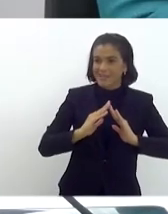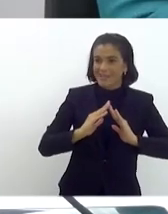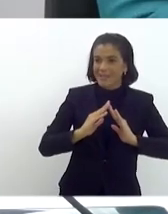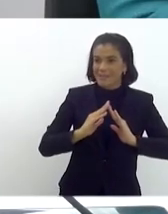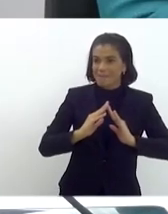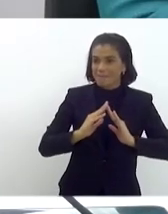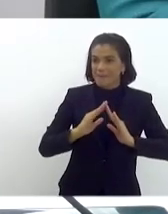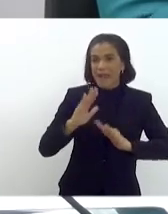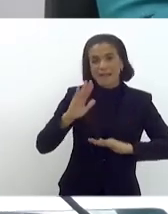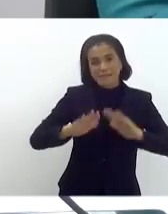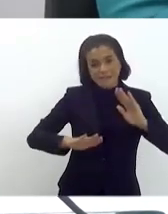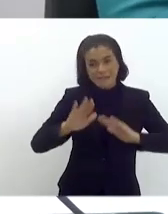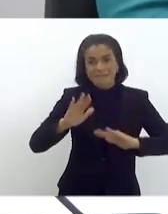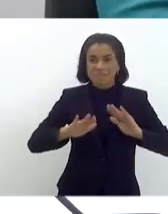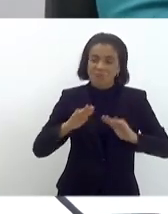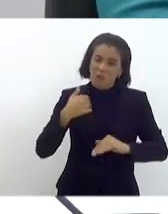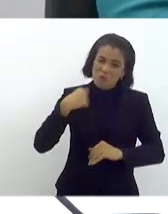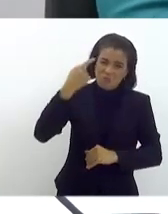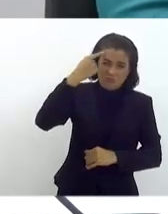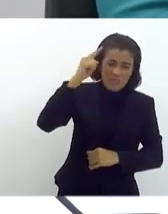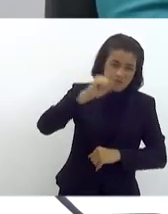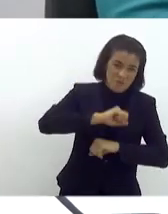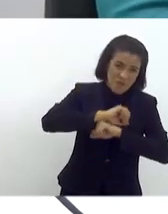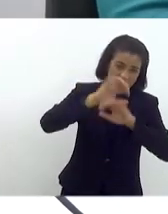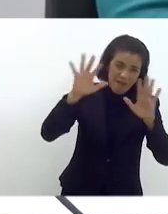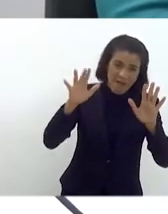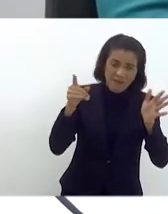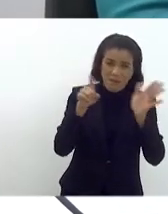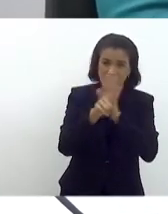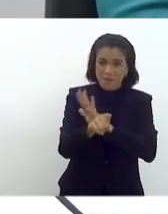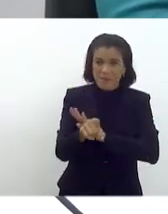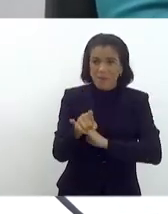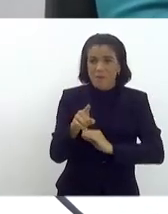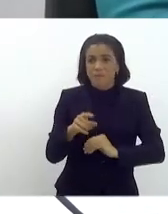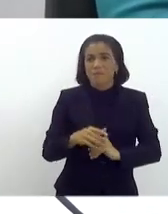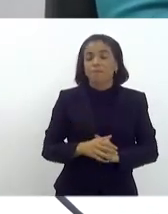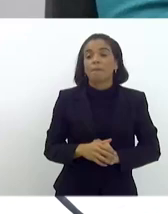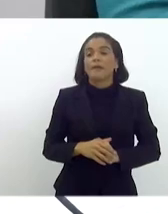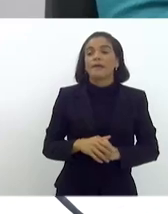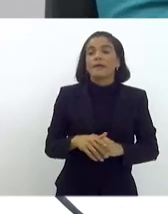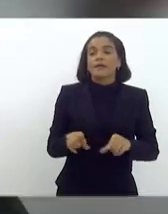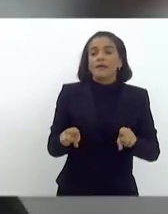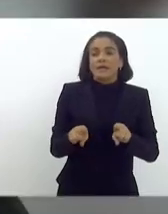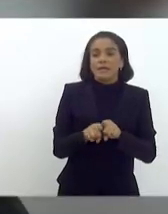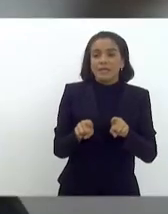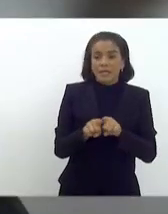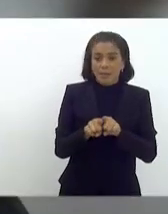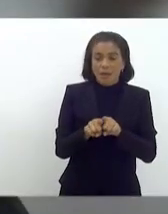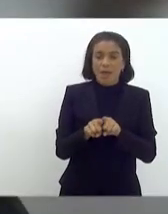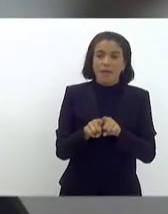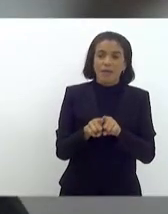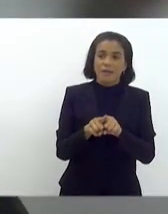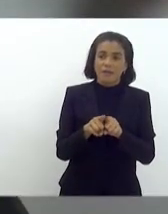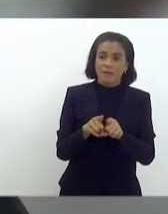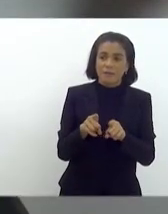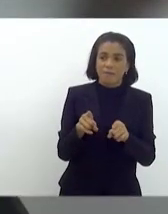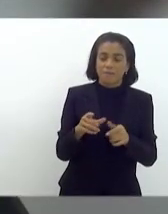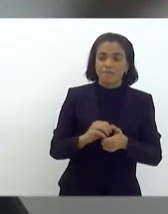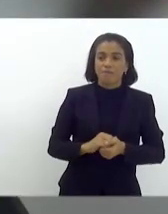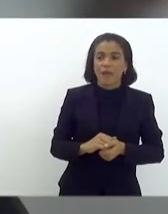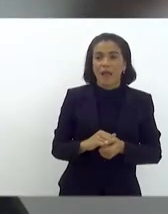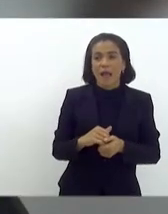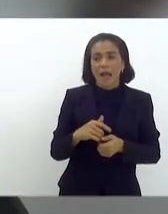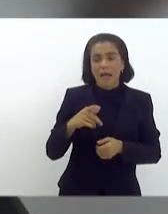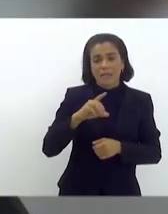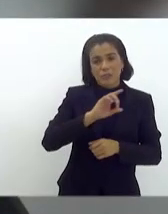ser suficiente então não sei se eu fui Clara na minha pergunta mas só colocar isso e fazer já duas ponderações com todas as